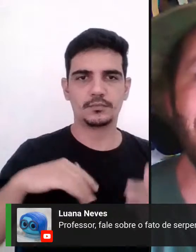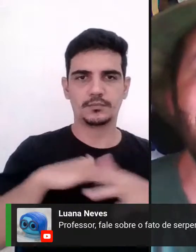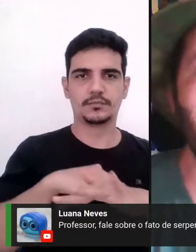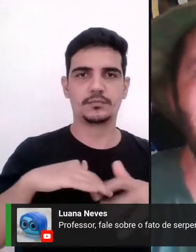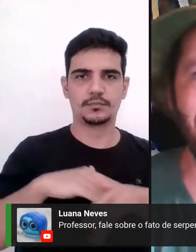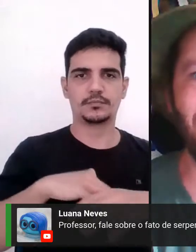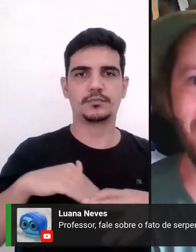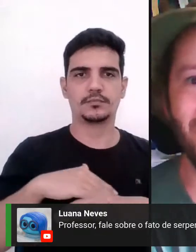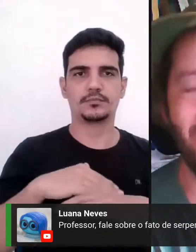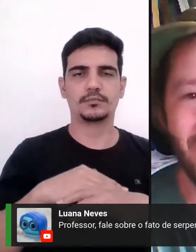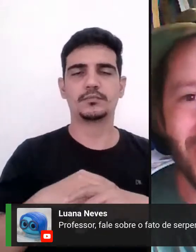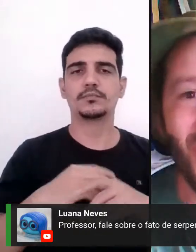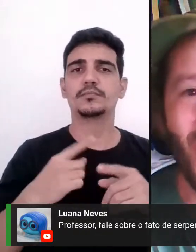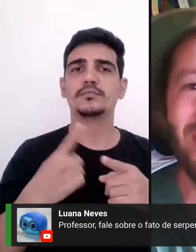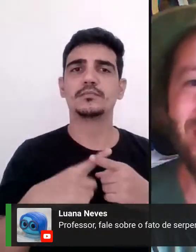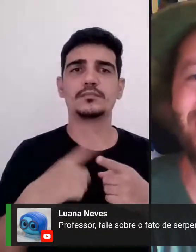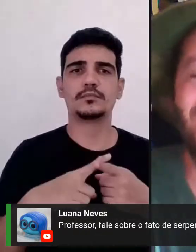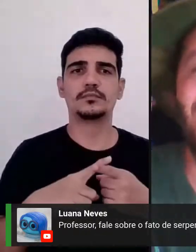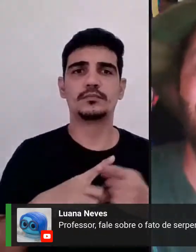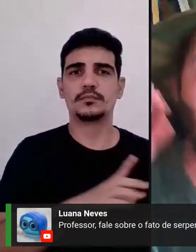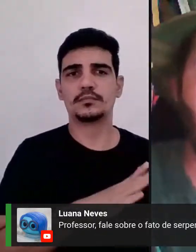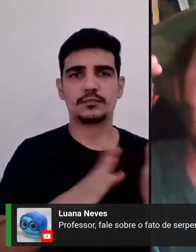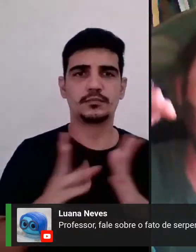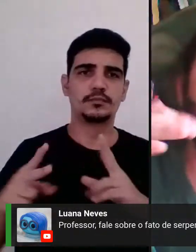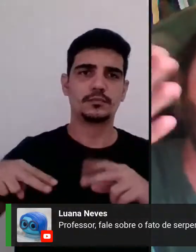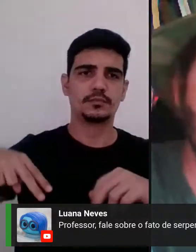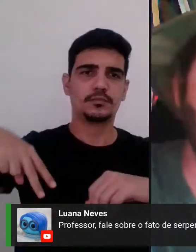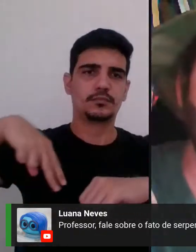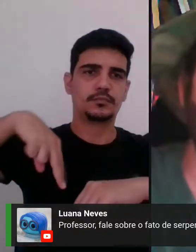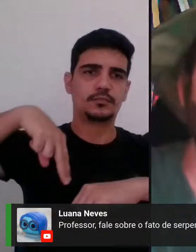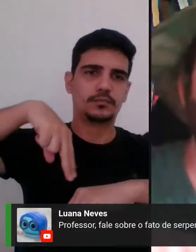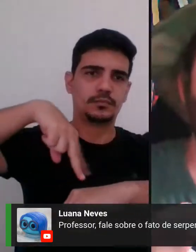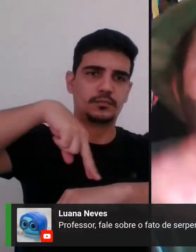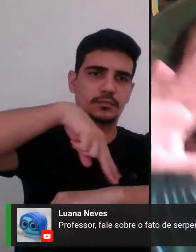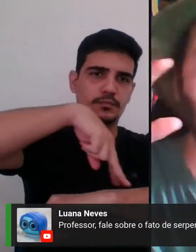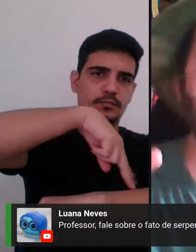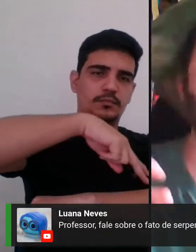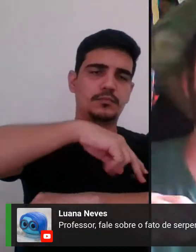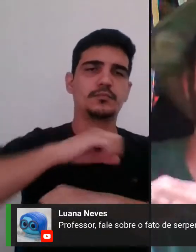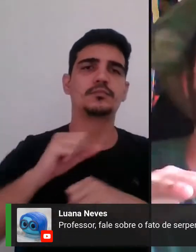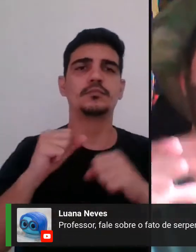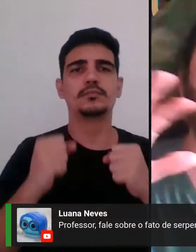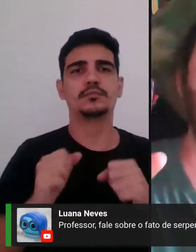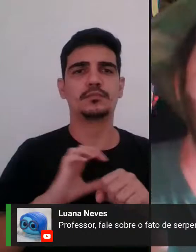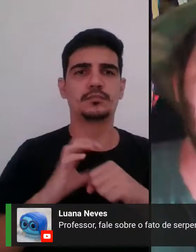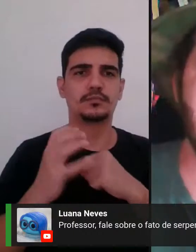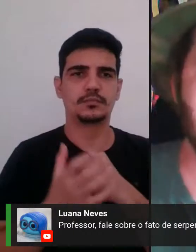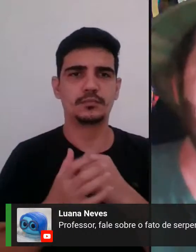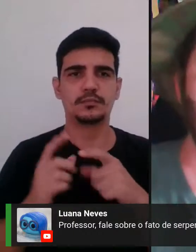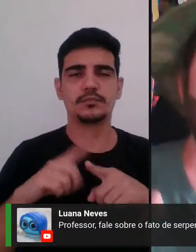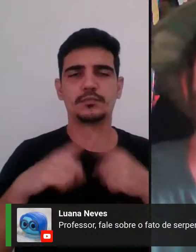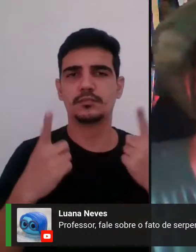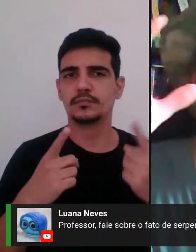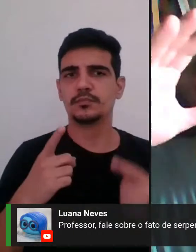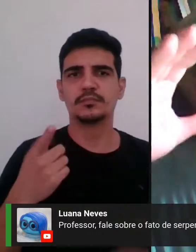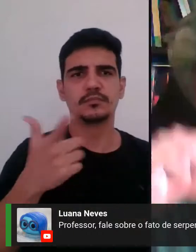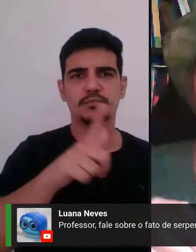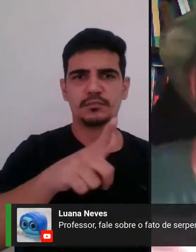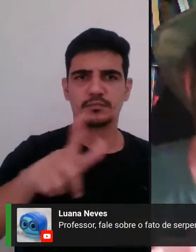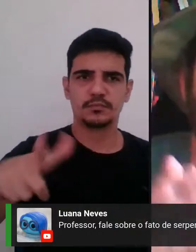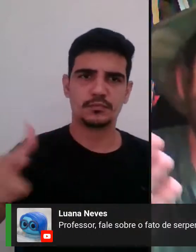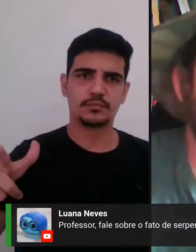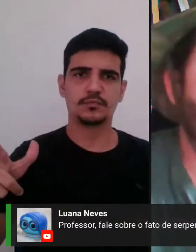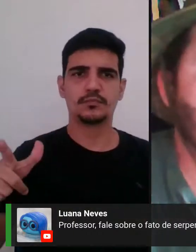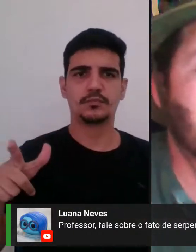tão, né, circulando tanto pelas ruas, né, diminuiu bastante por causa da quarentena, não só a serpente, mas outros animais, né, começaram a